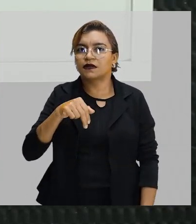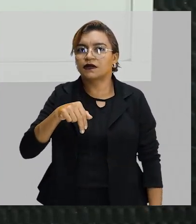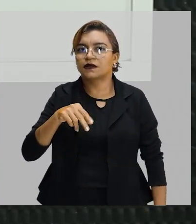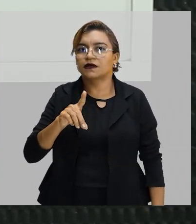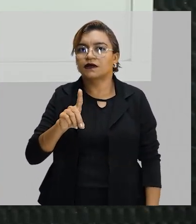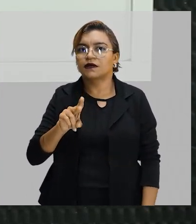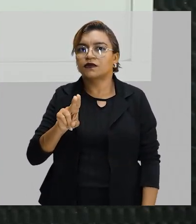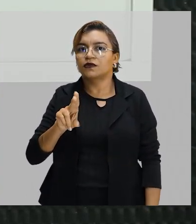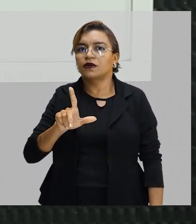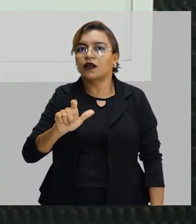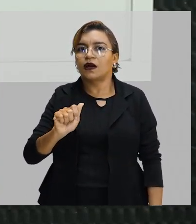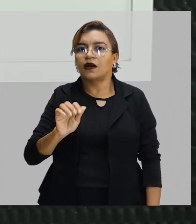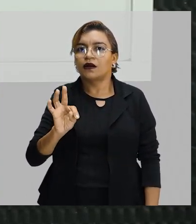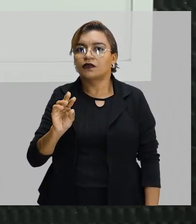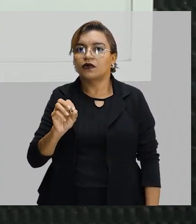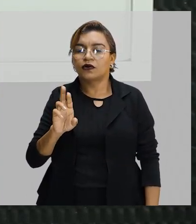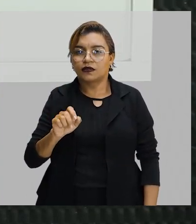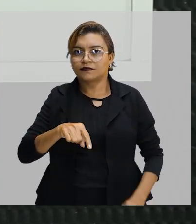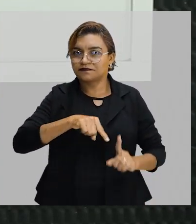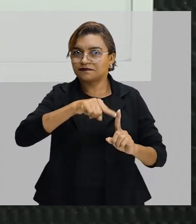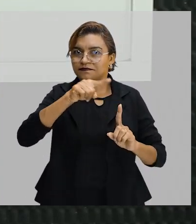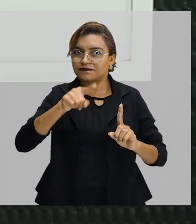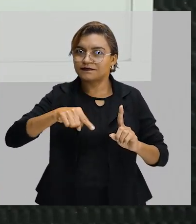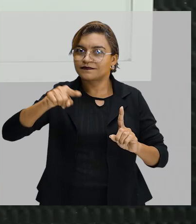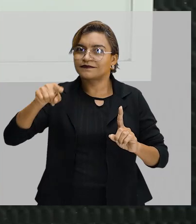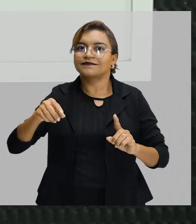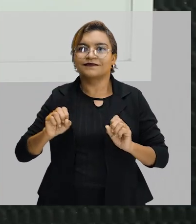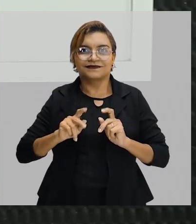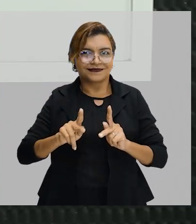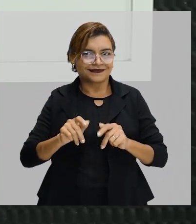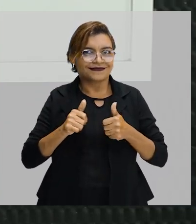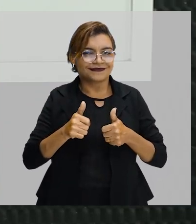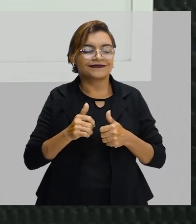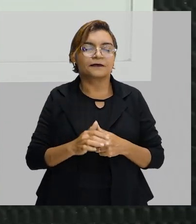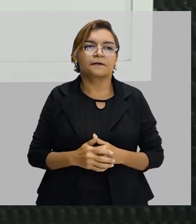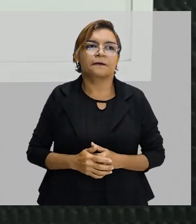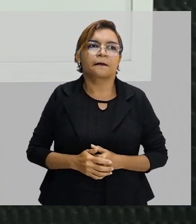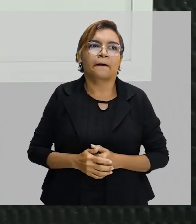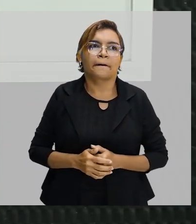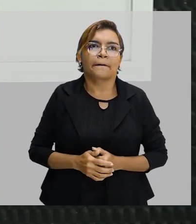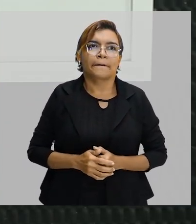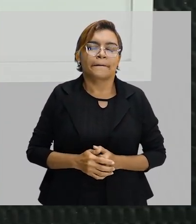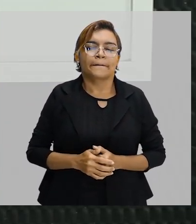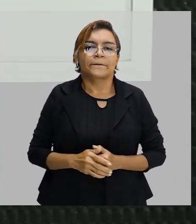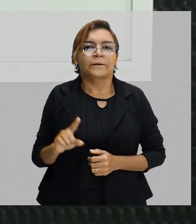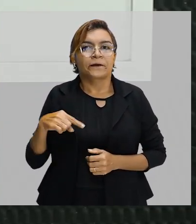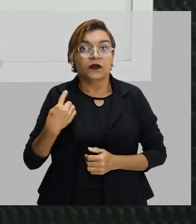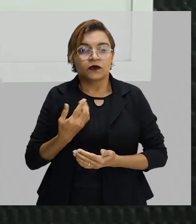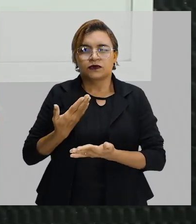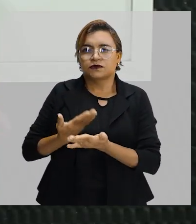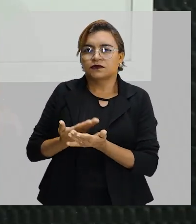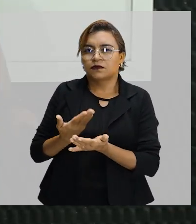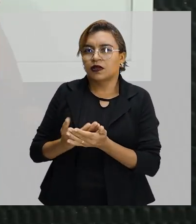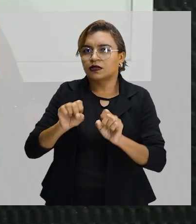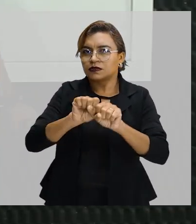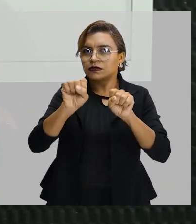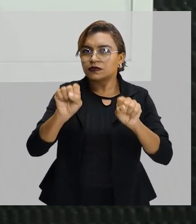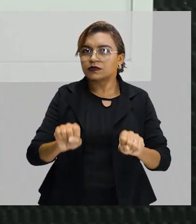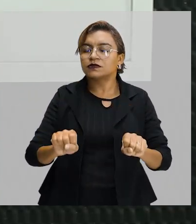Do mesmo jeitozinho lá da ondulatória. Tá ok? Como nós estamos trabalhando com